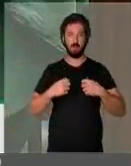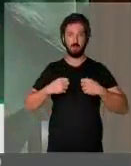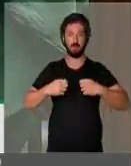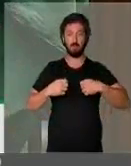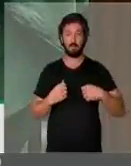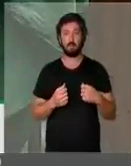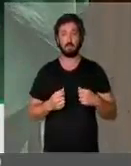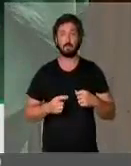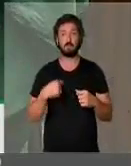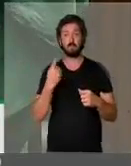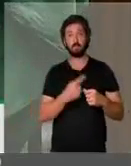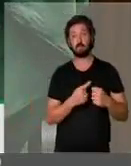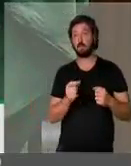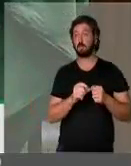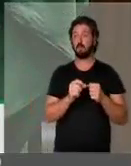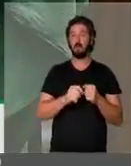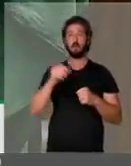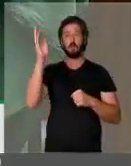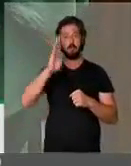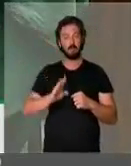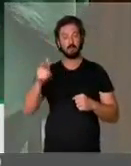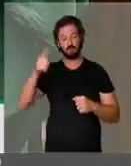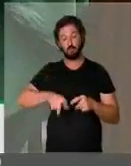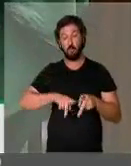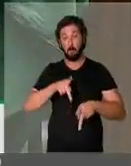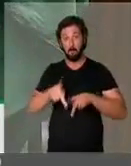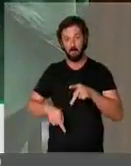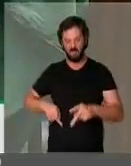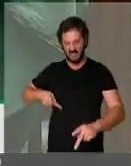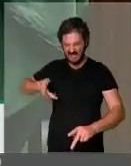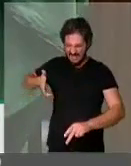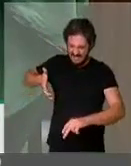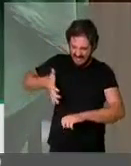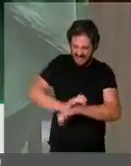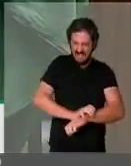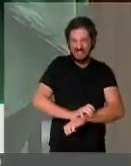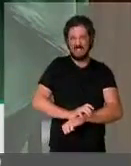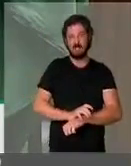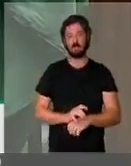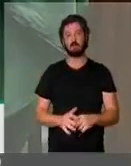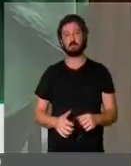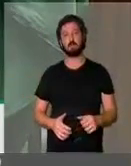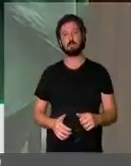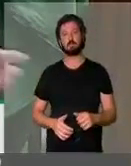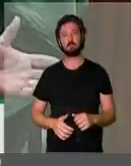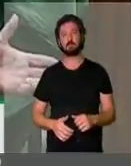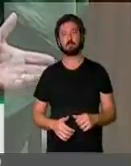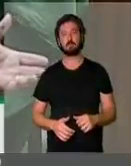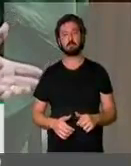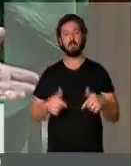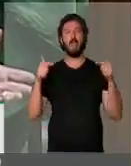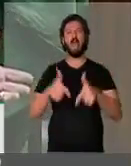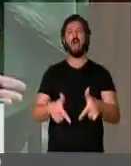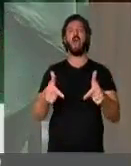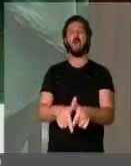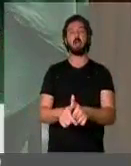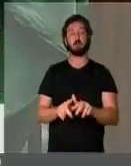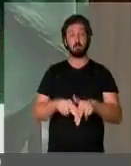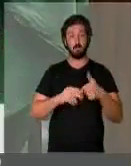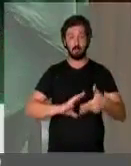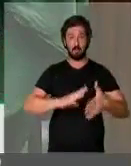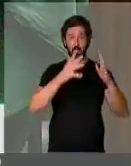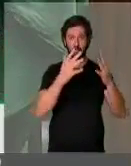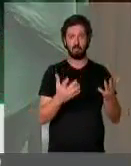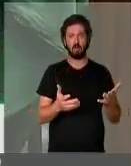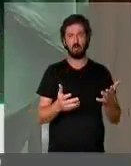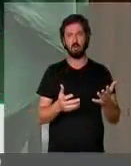país. Nós estamos vendo o nosso povo sendo, mais uma vez, totalmente achacado com essas reformas, o nosso